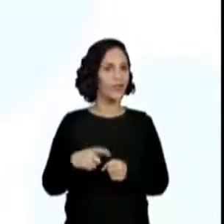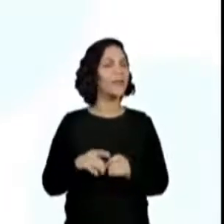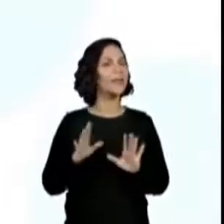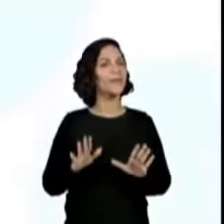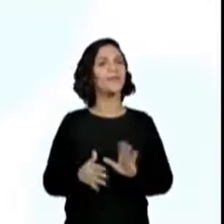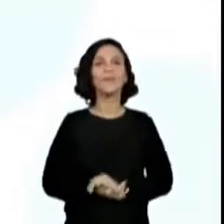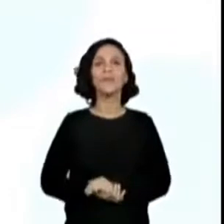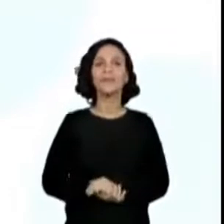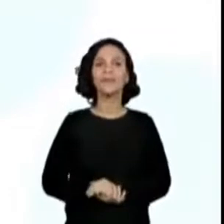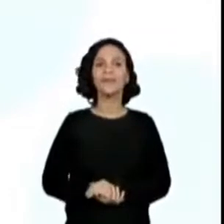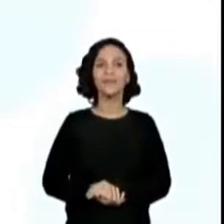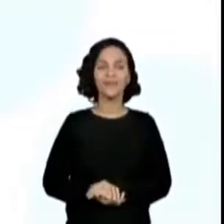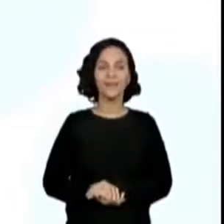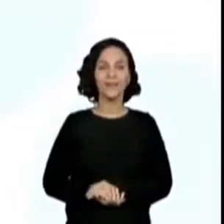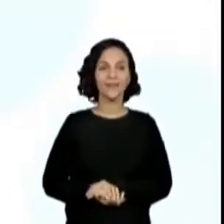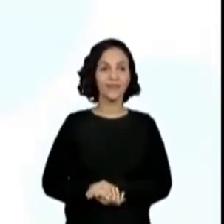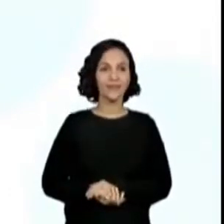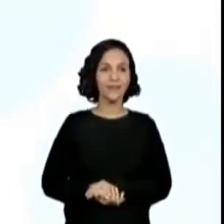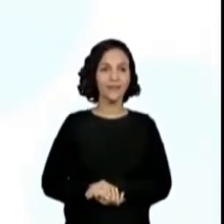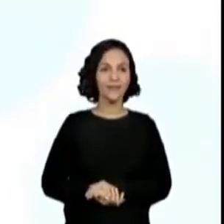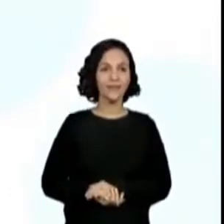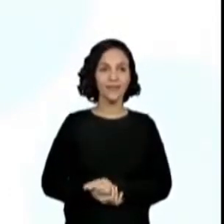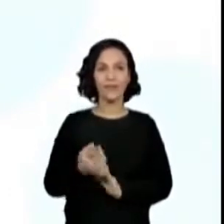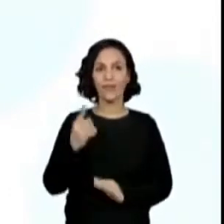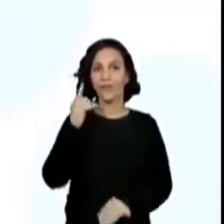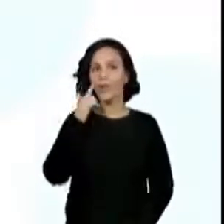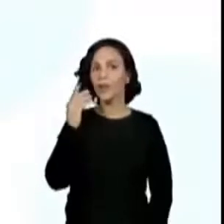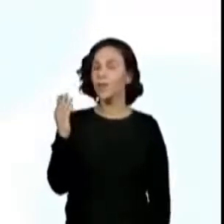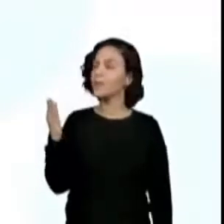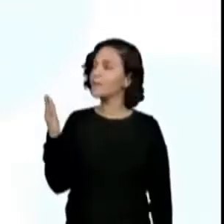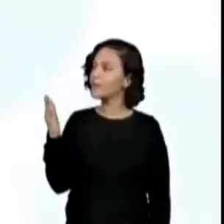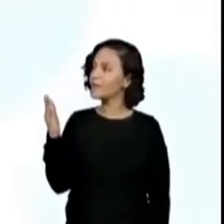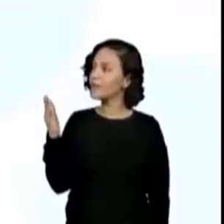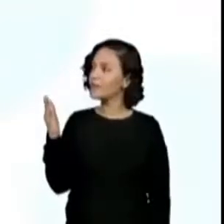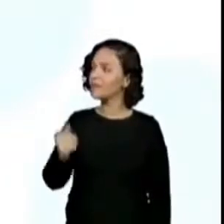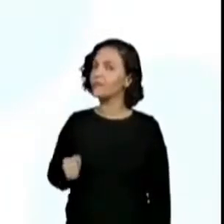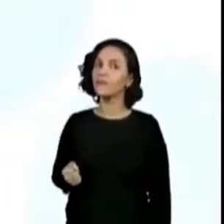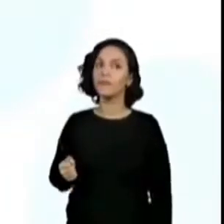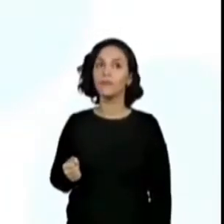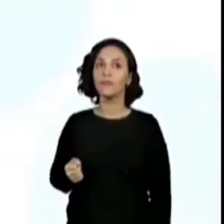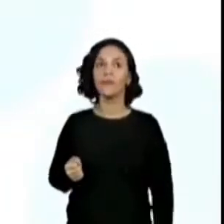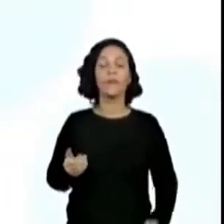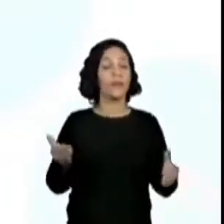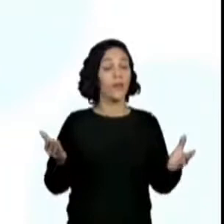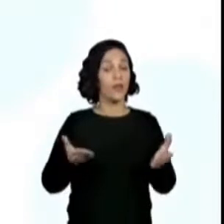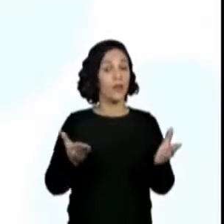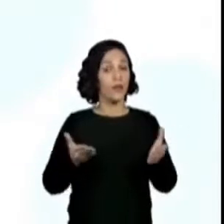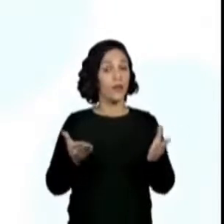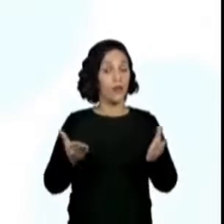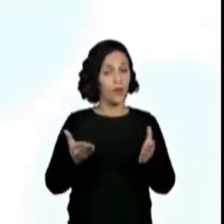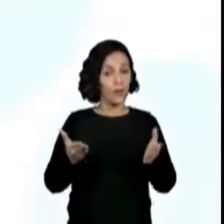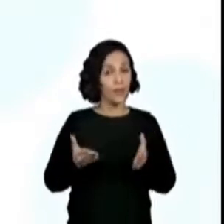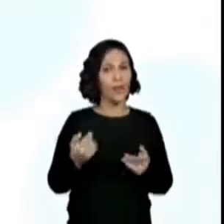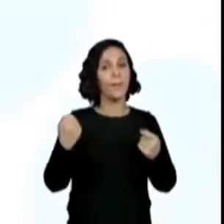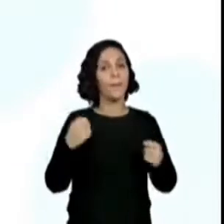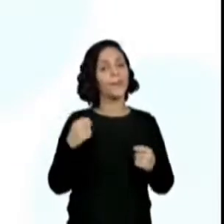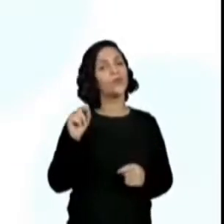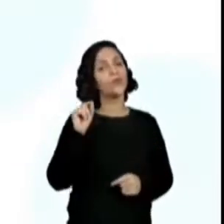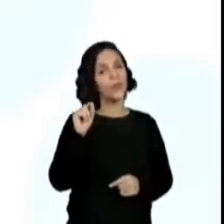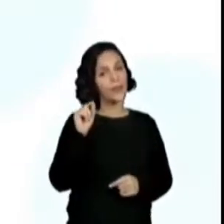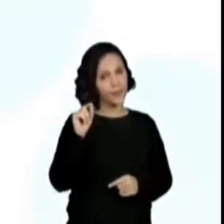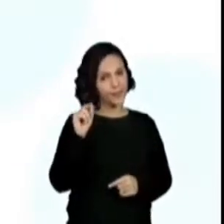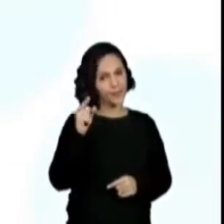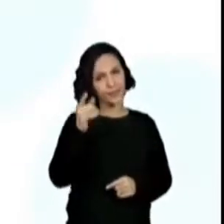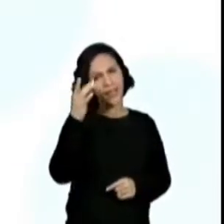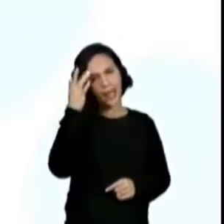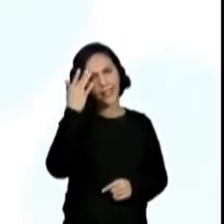Vou voltar. Então, olha só. O que que a gente precisa neste momento para responder essa questão,